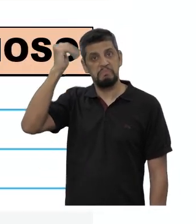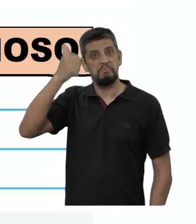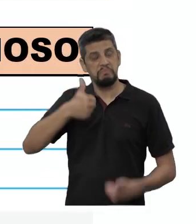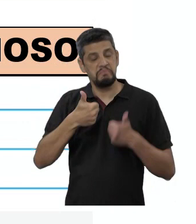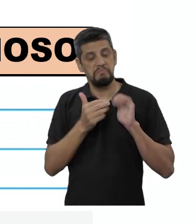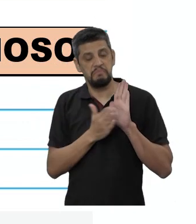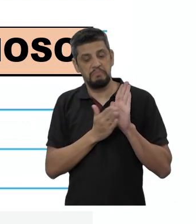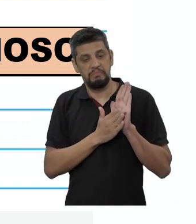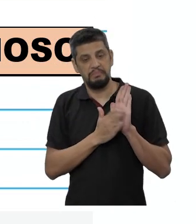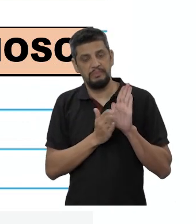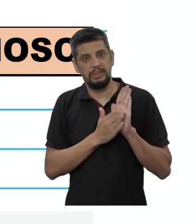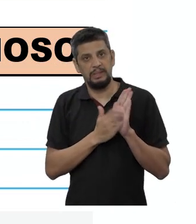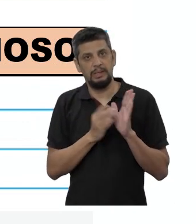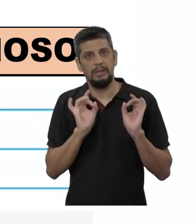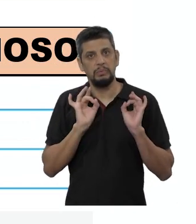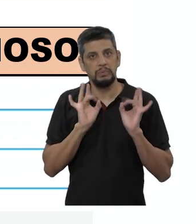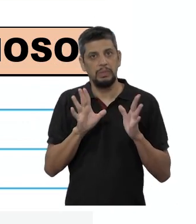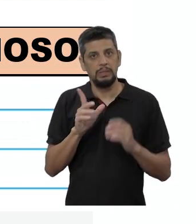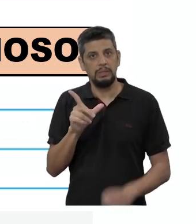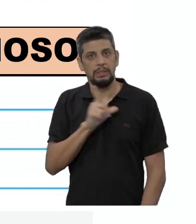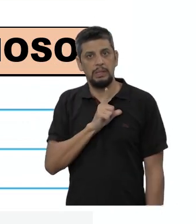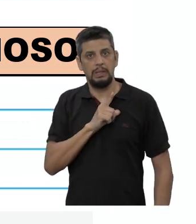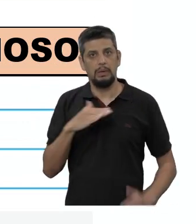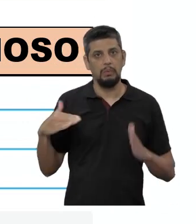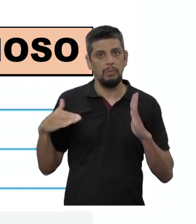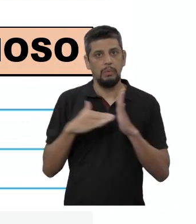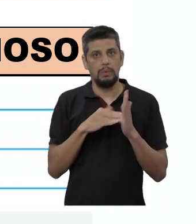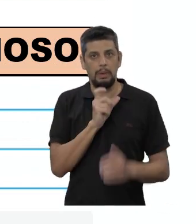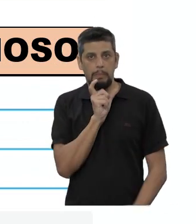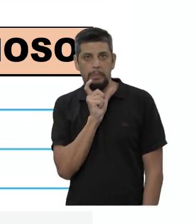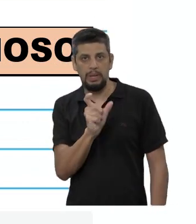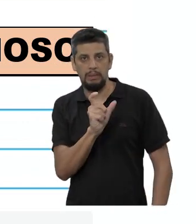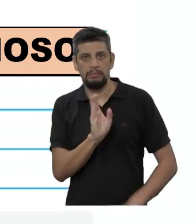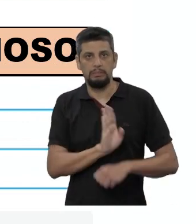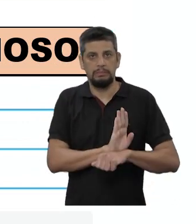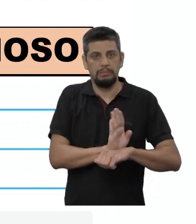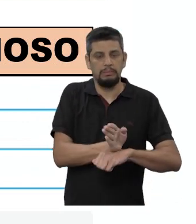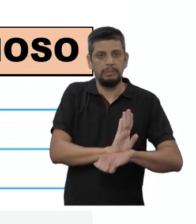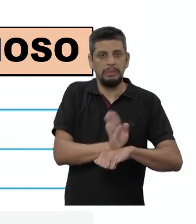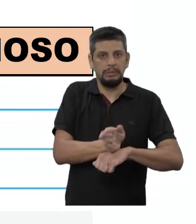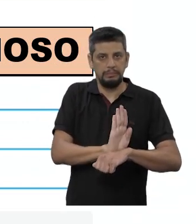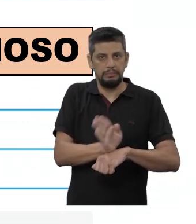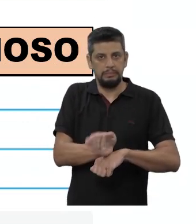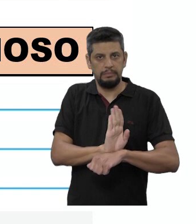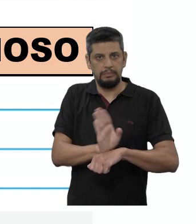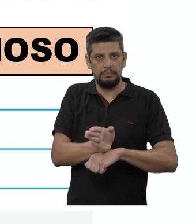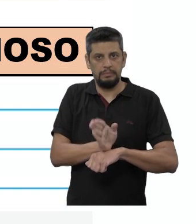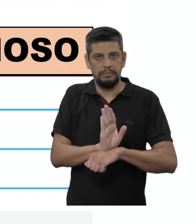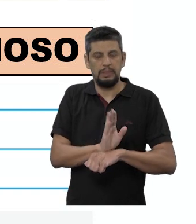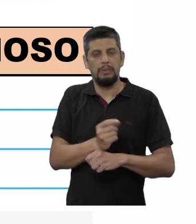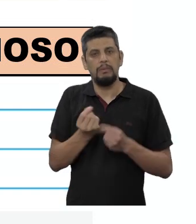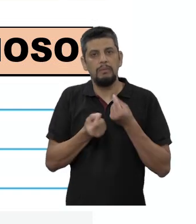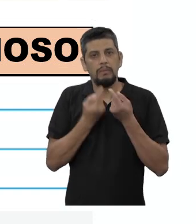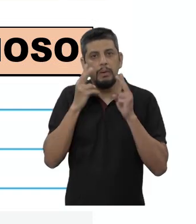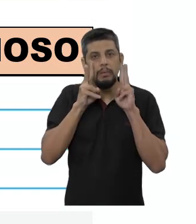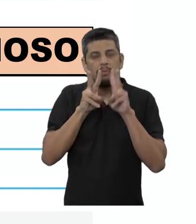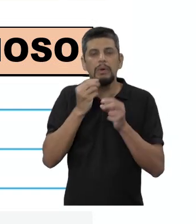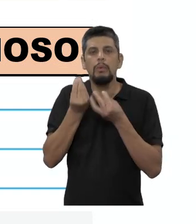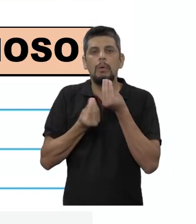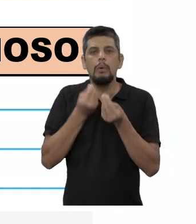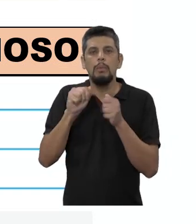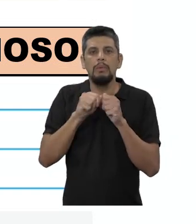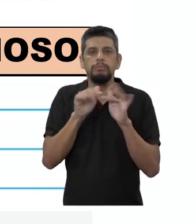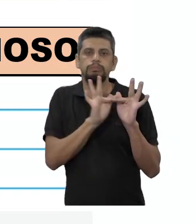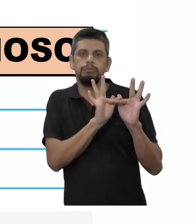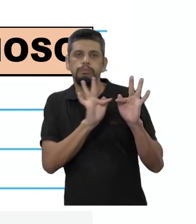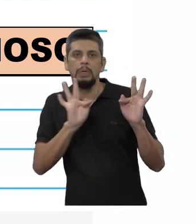famoso, muito bem. E agora só nos restou a última palavra, a palavra cinema. Vamos ver como ficou a frase